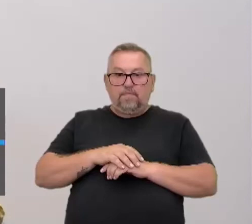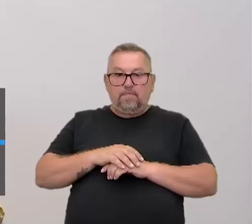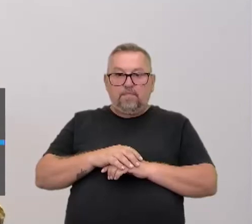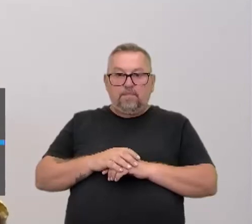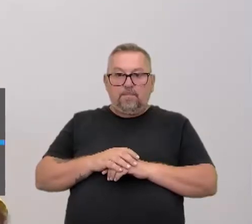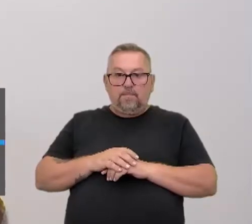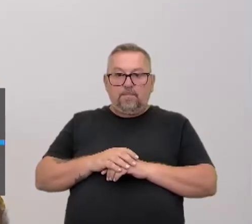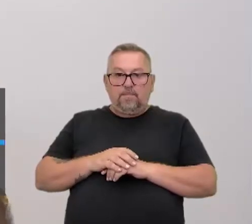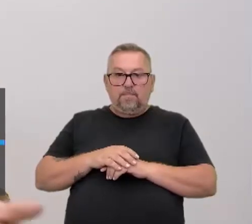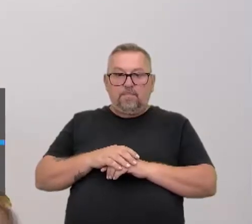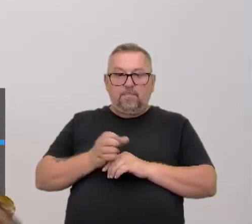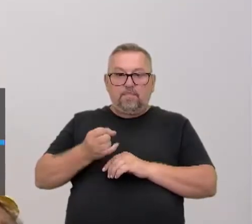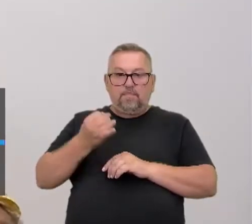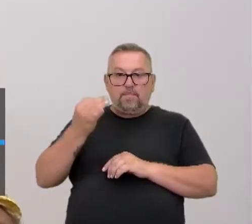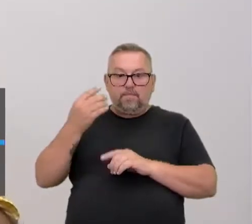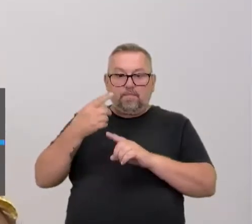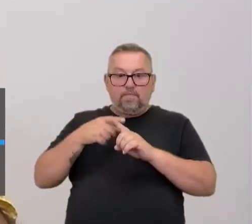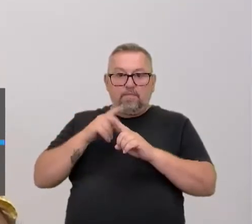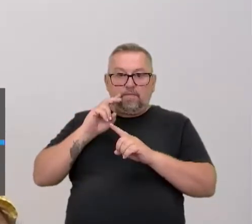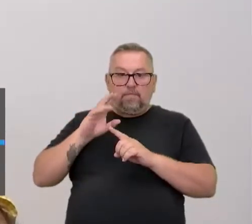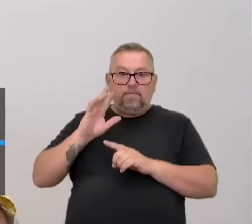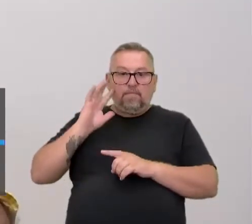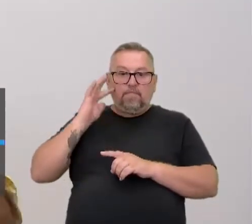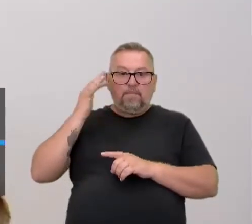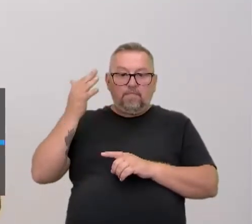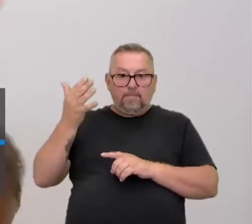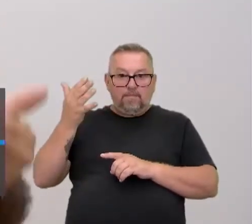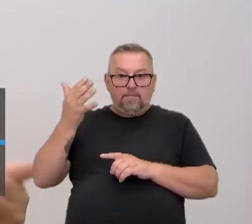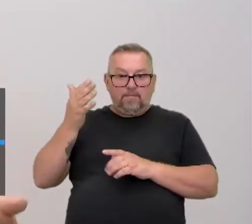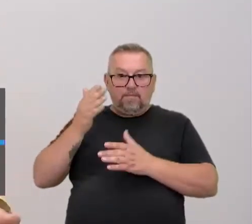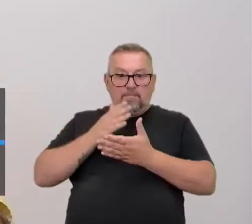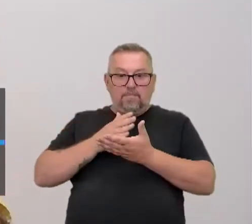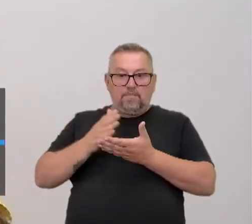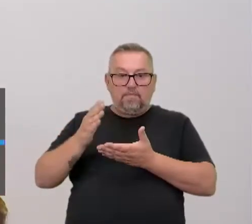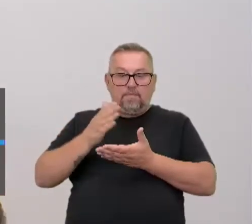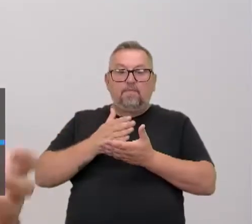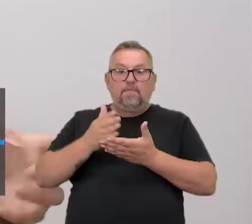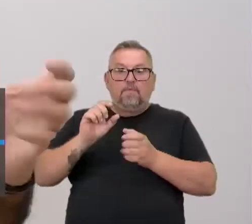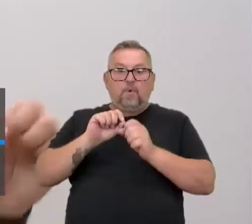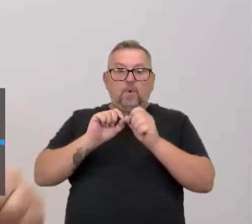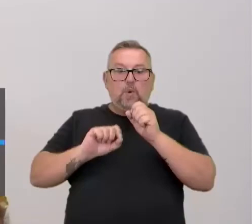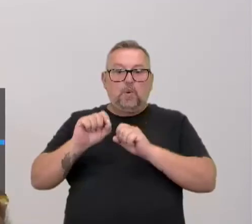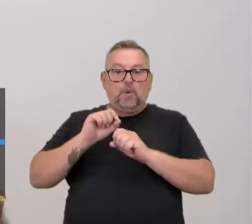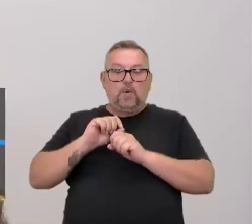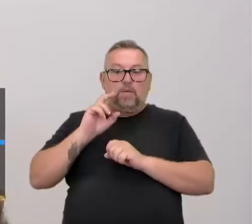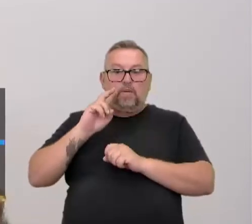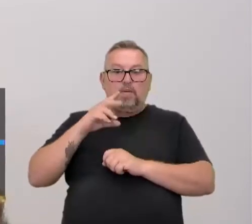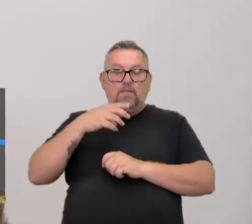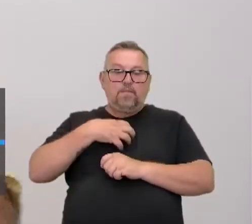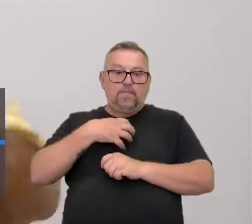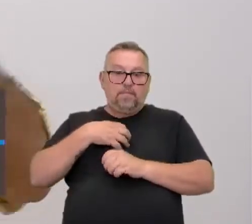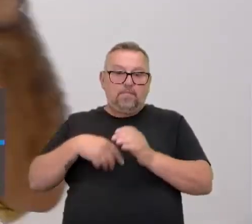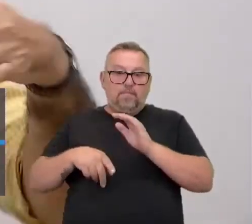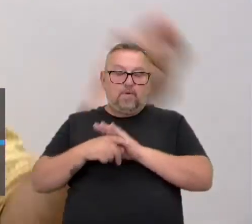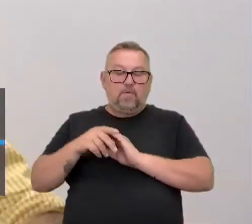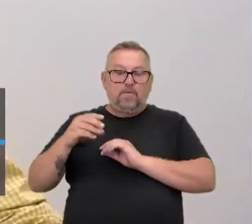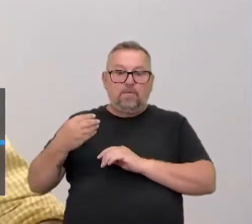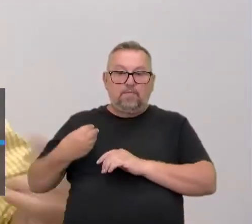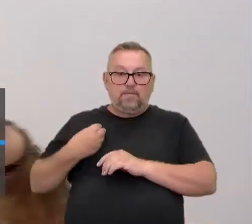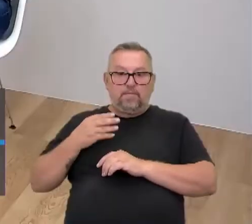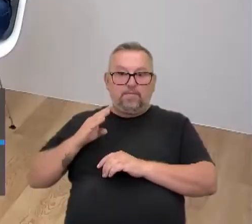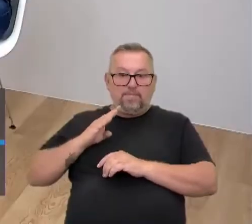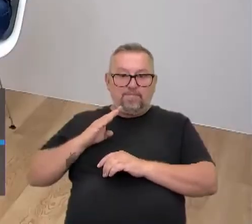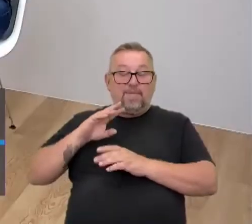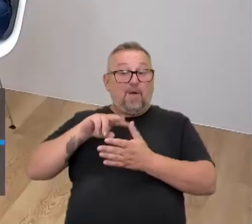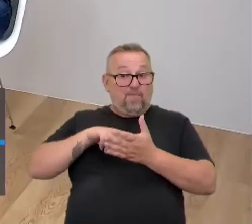Porque muitas vezes as pessoas tomam decisões a partir de determinados dogmas ideológicos. Deixa eu